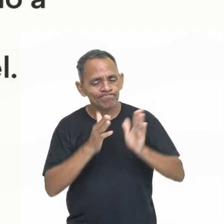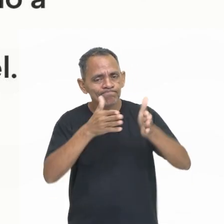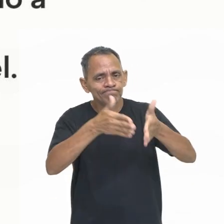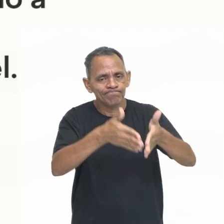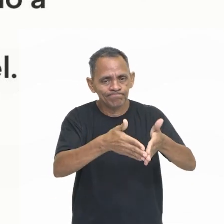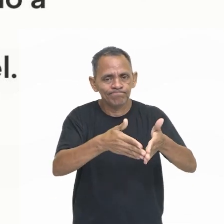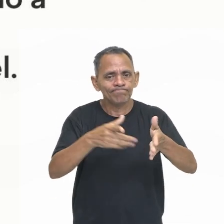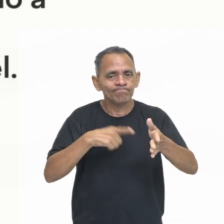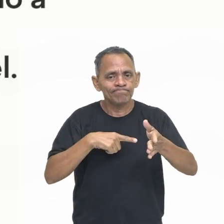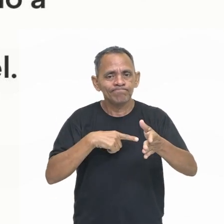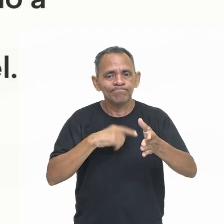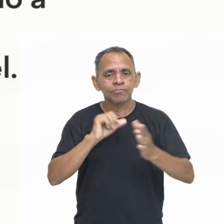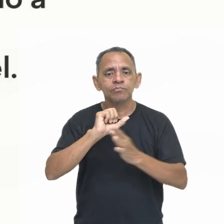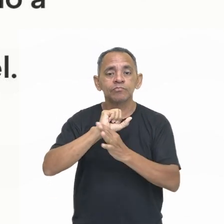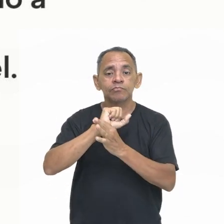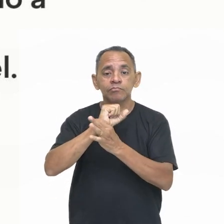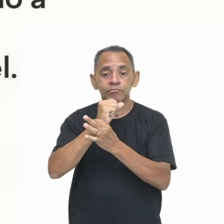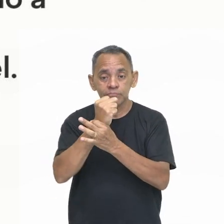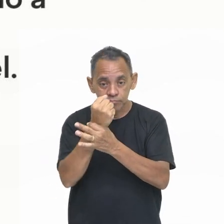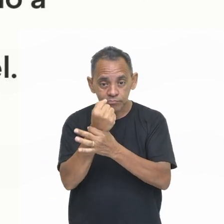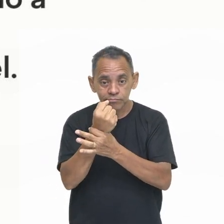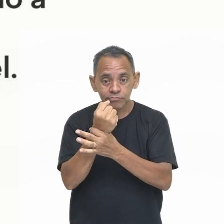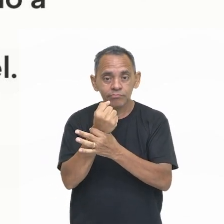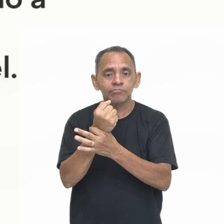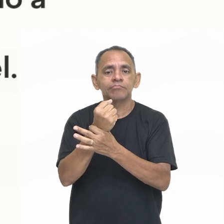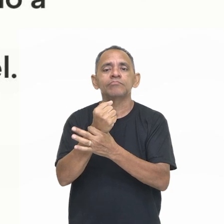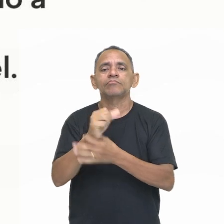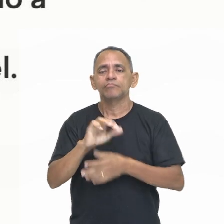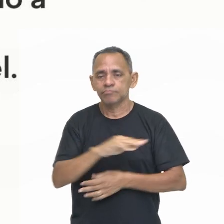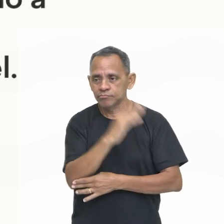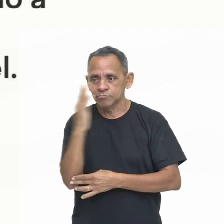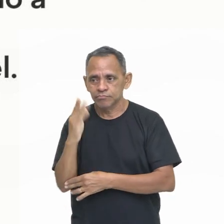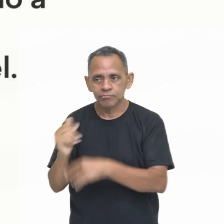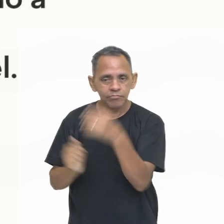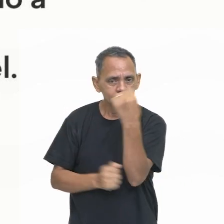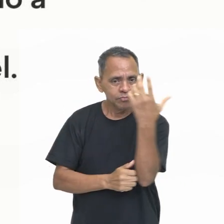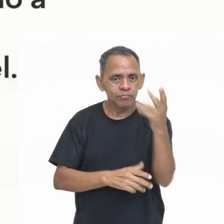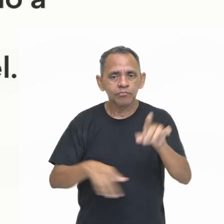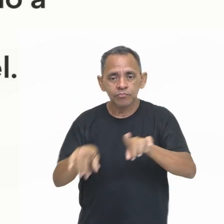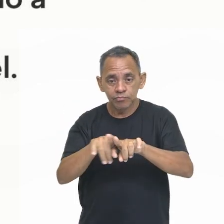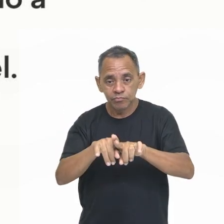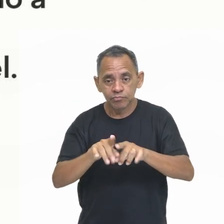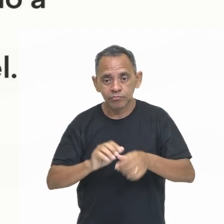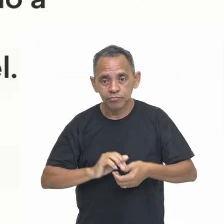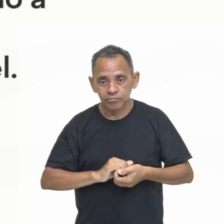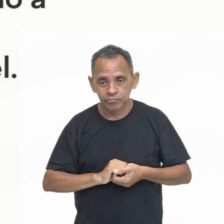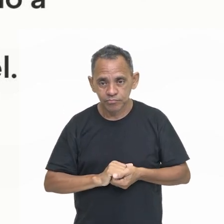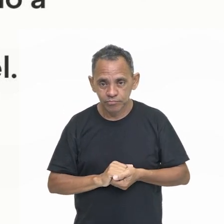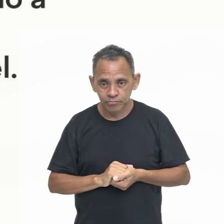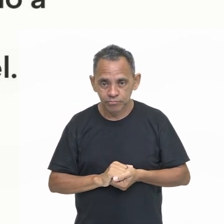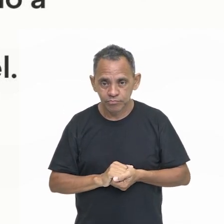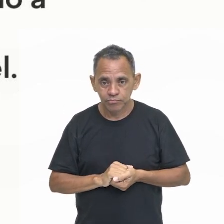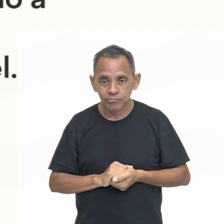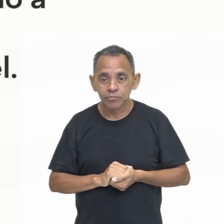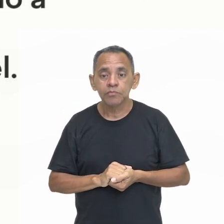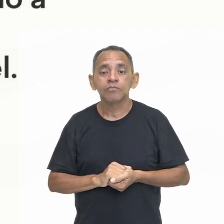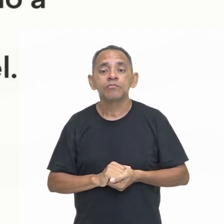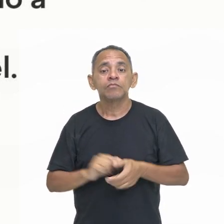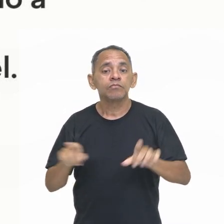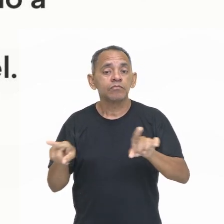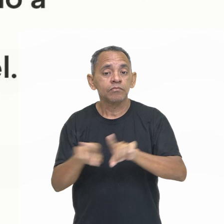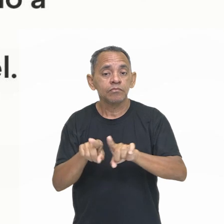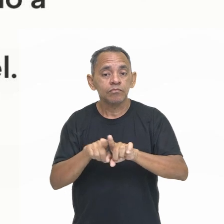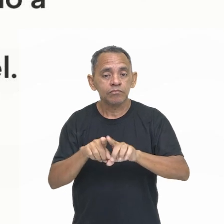a preservação principalmente do meio ambiente, e a promoção